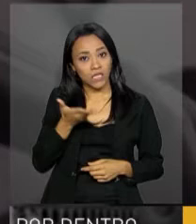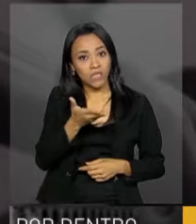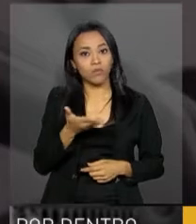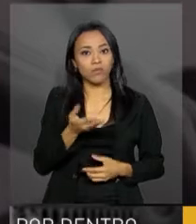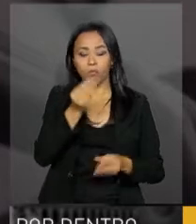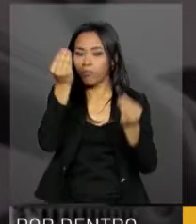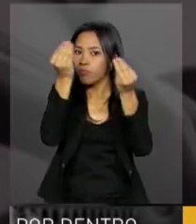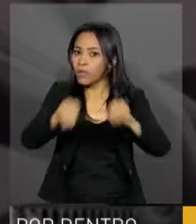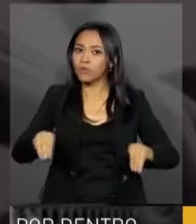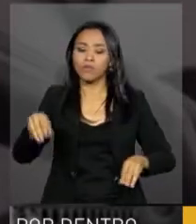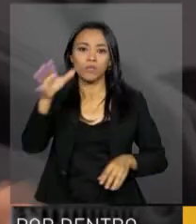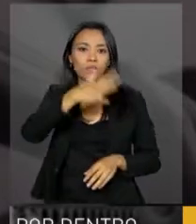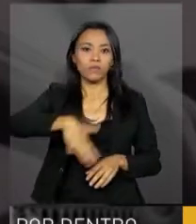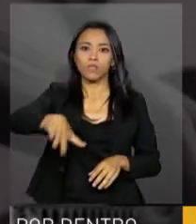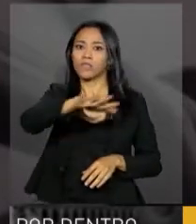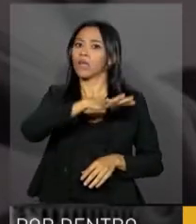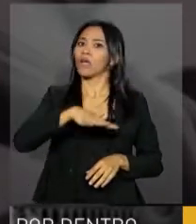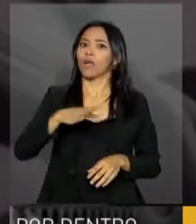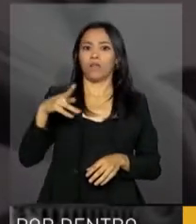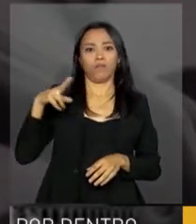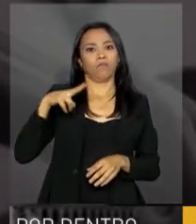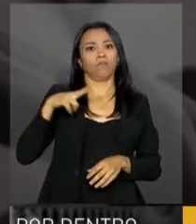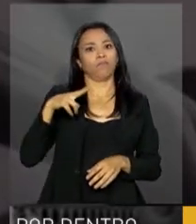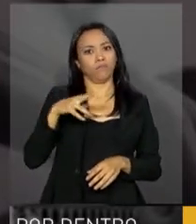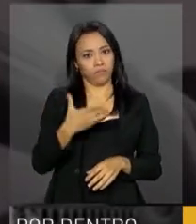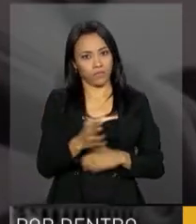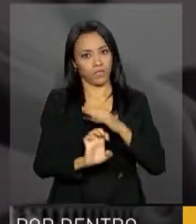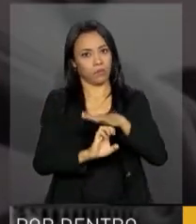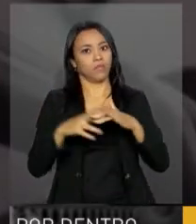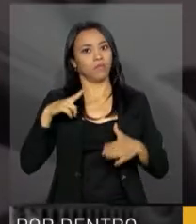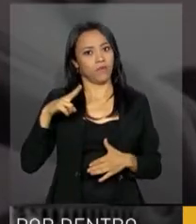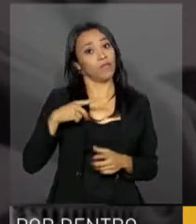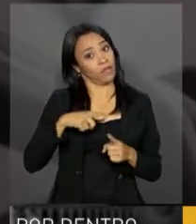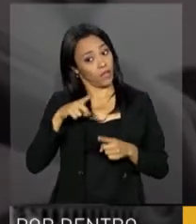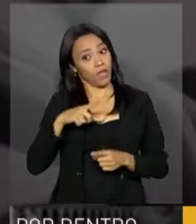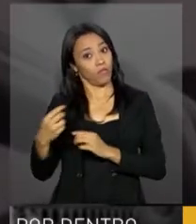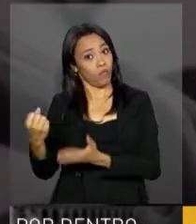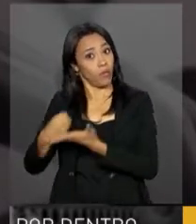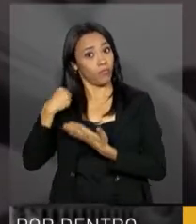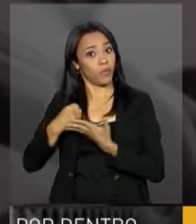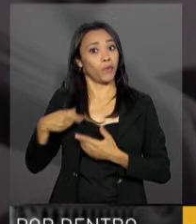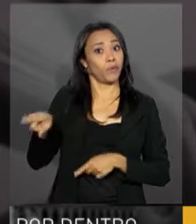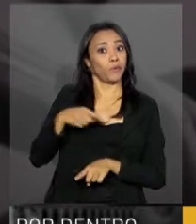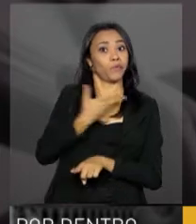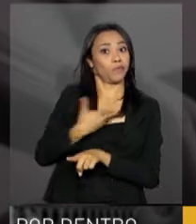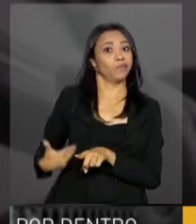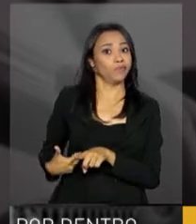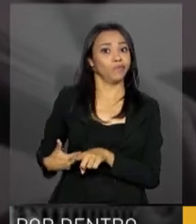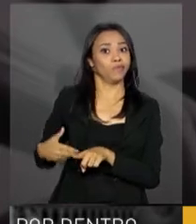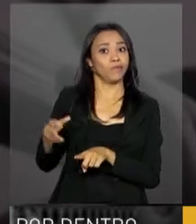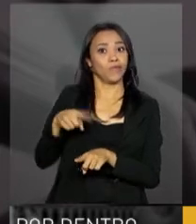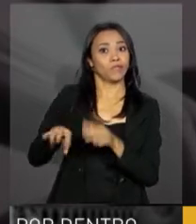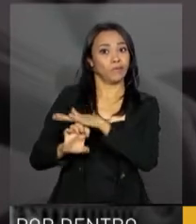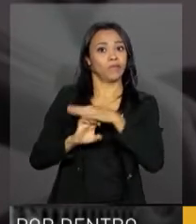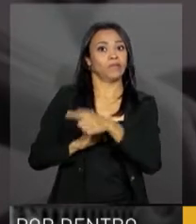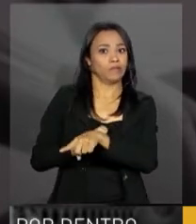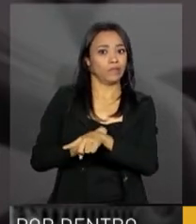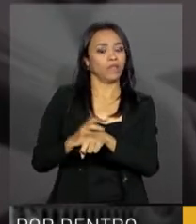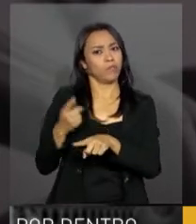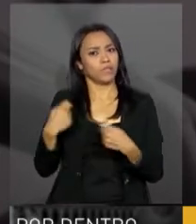para o setor privado ter participado disso. Mas houve o parceiro do lado público. Então, do lado público também é importante